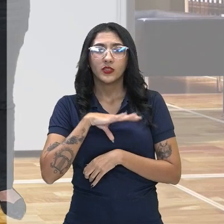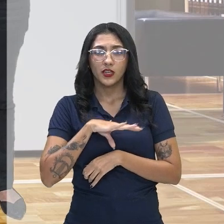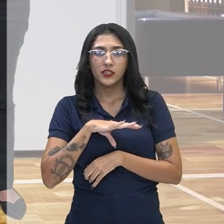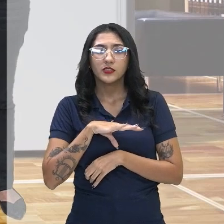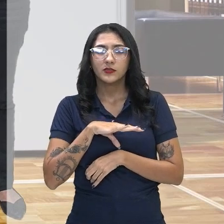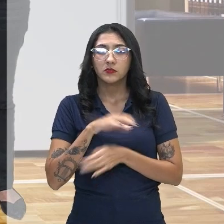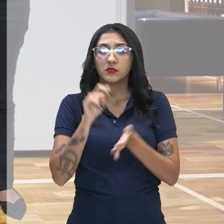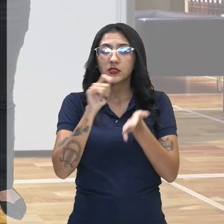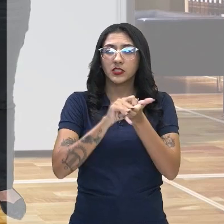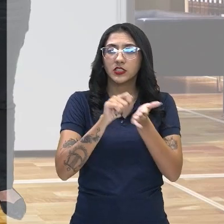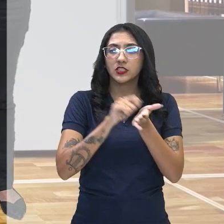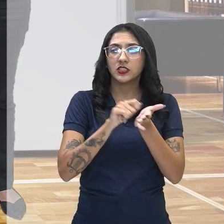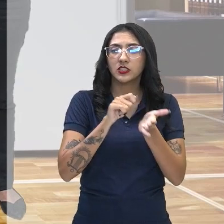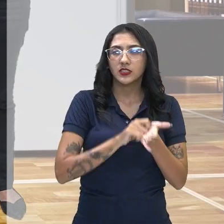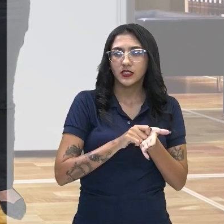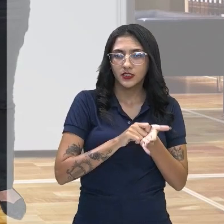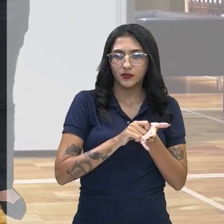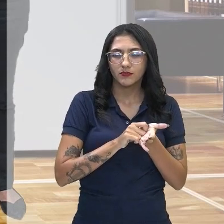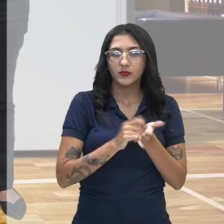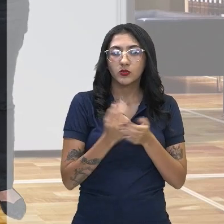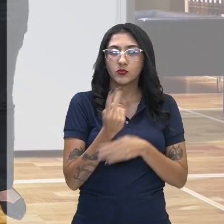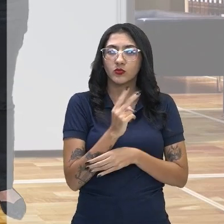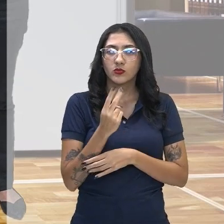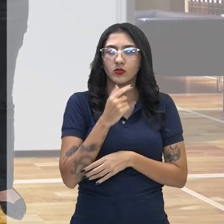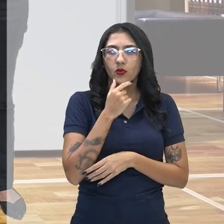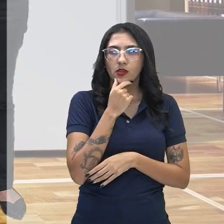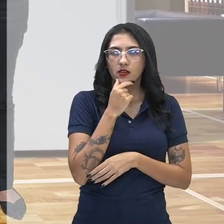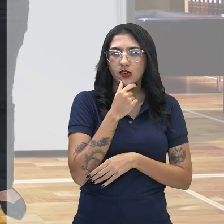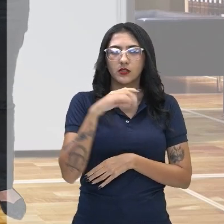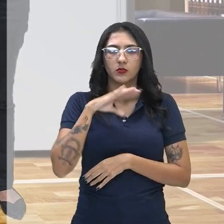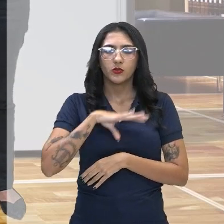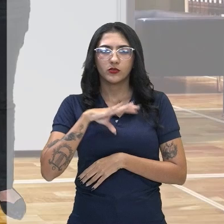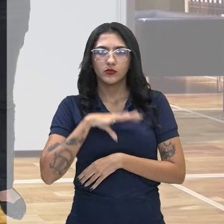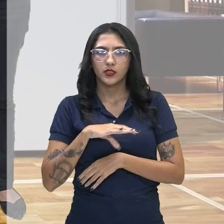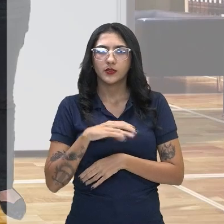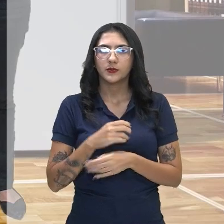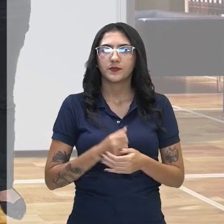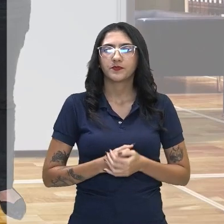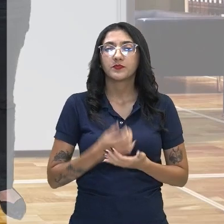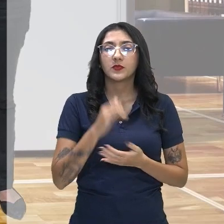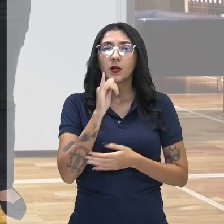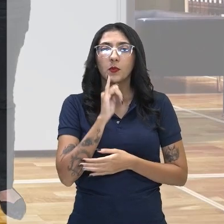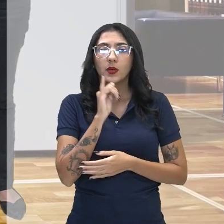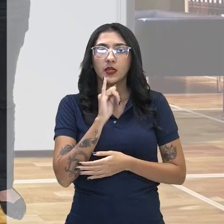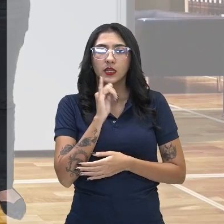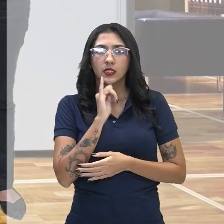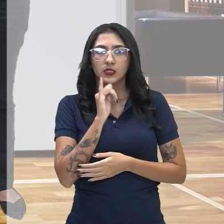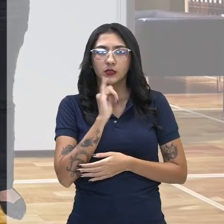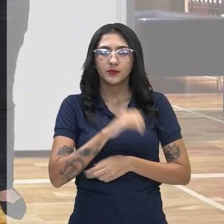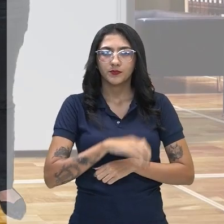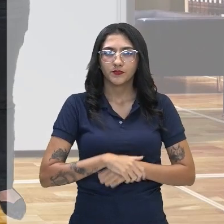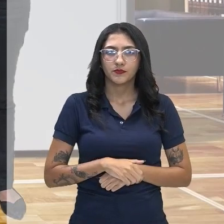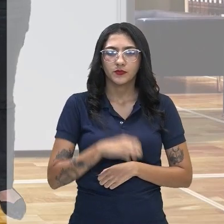escrita, e também tem o mesmo significado. Por exemplo, a palavra